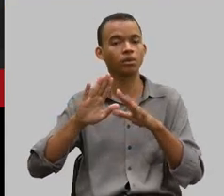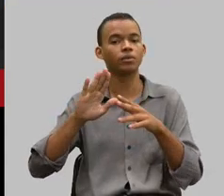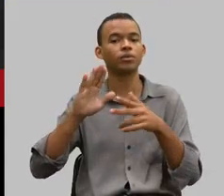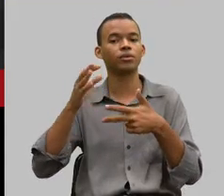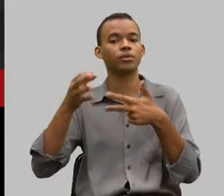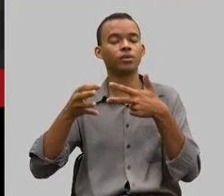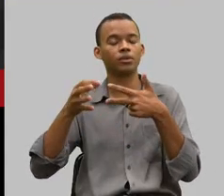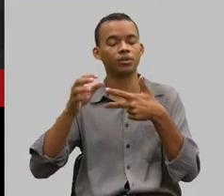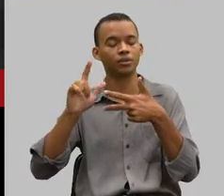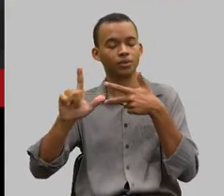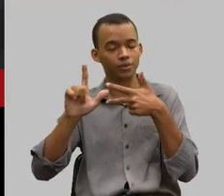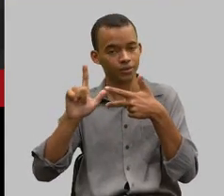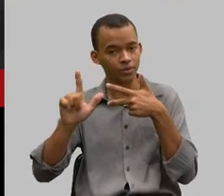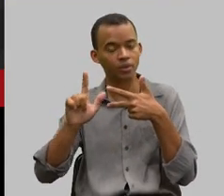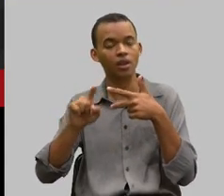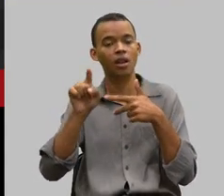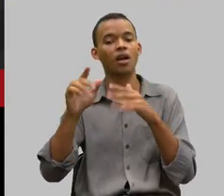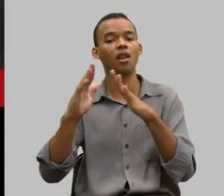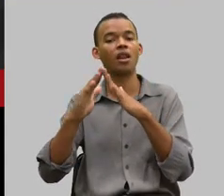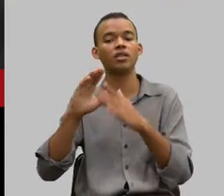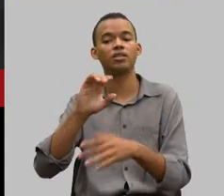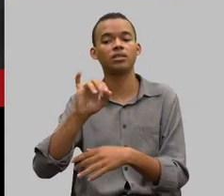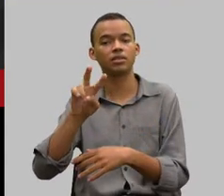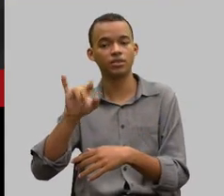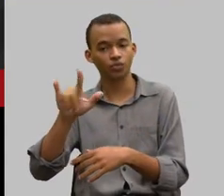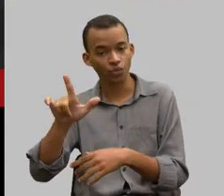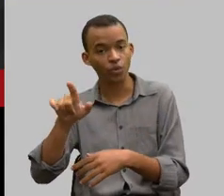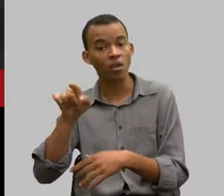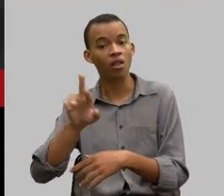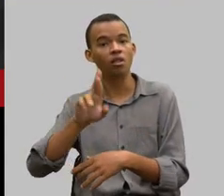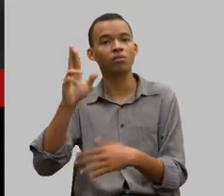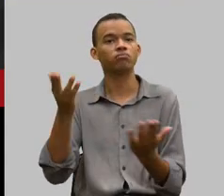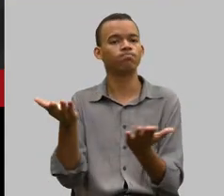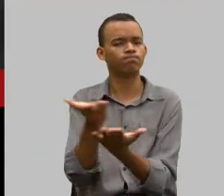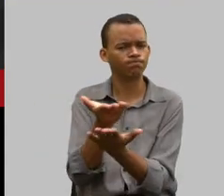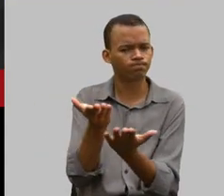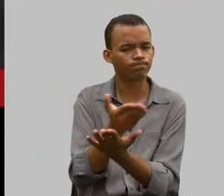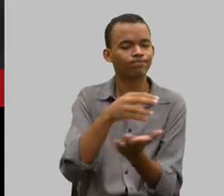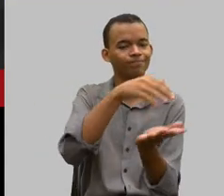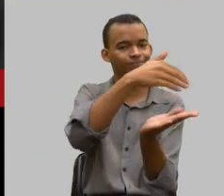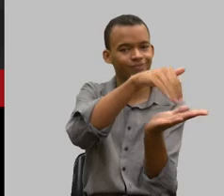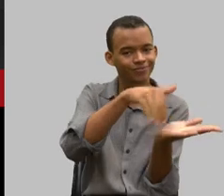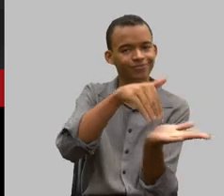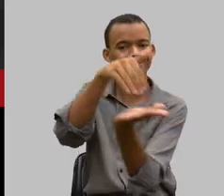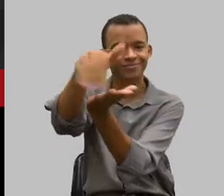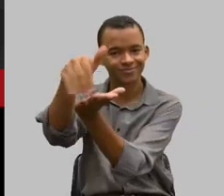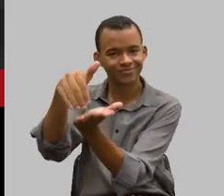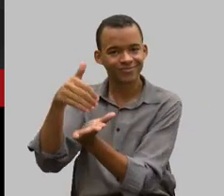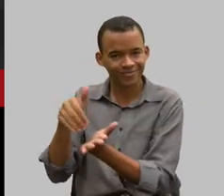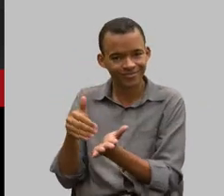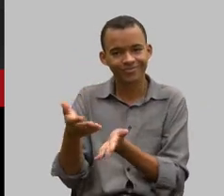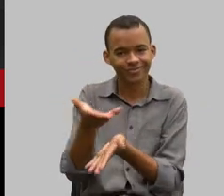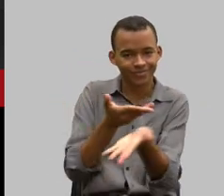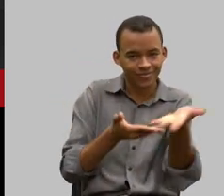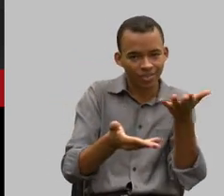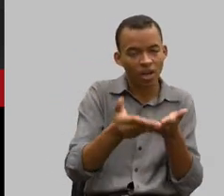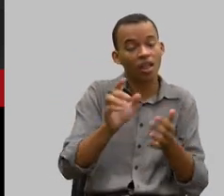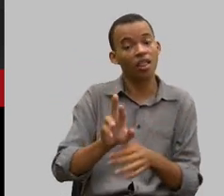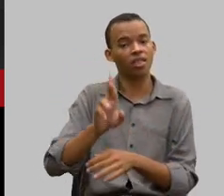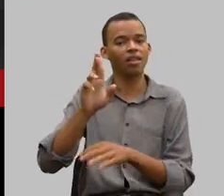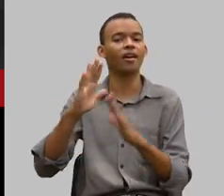civil faz a interlocução das secretarias a gente coordena políticas públicas é isso que a gente tem feito na